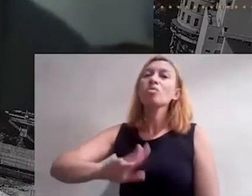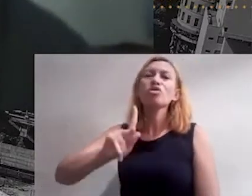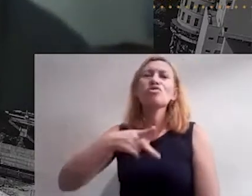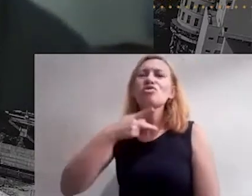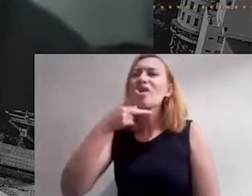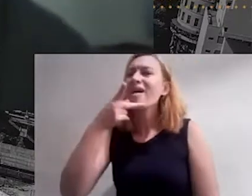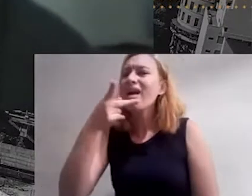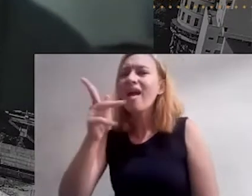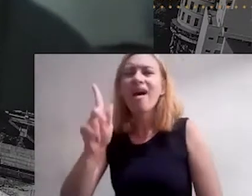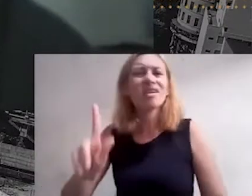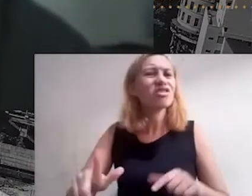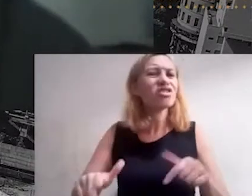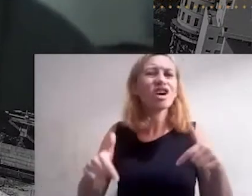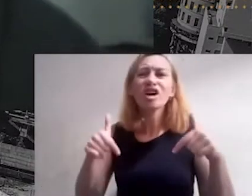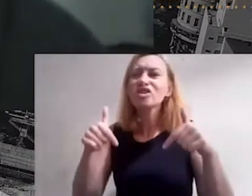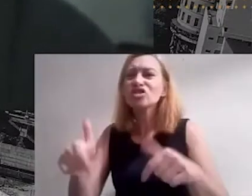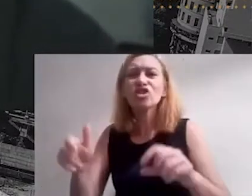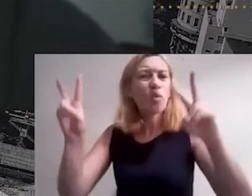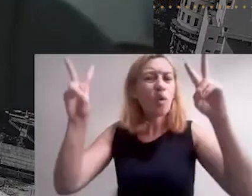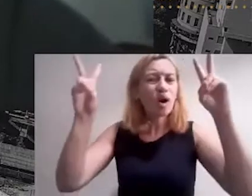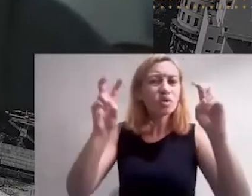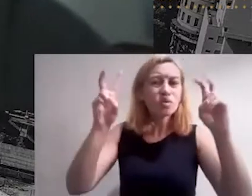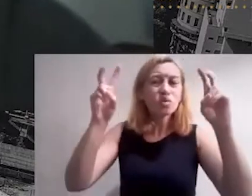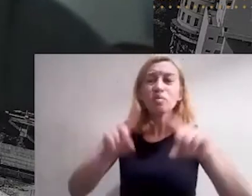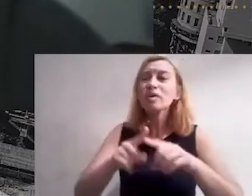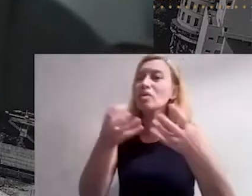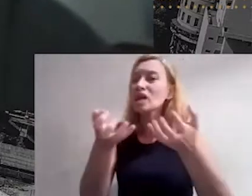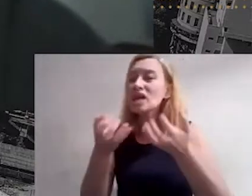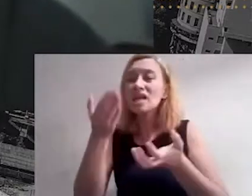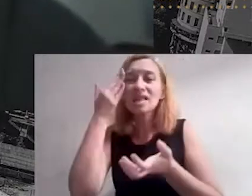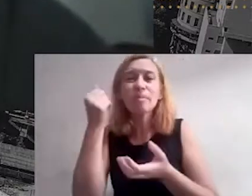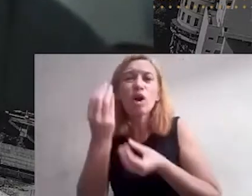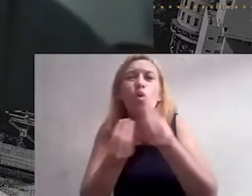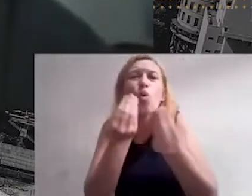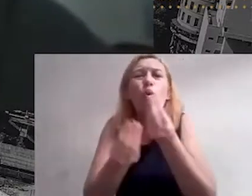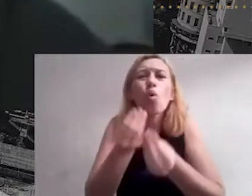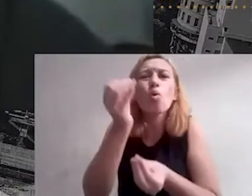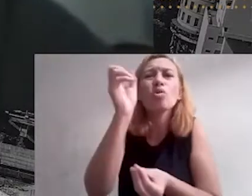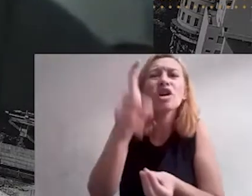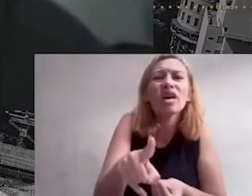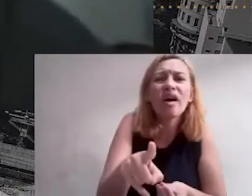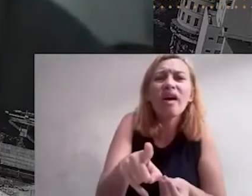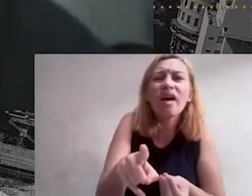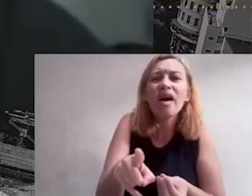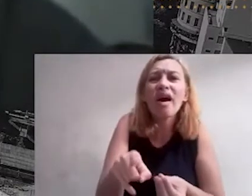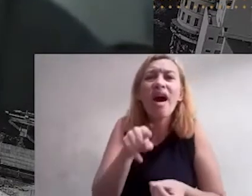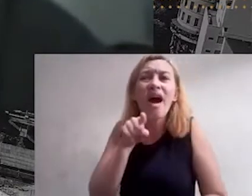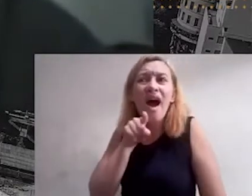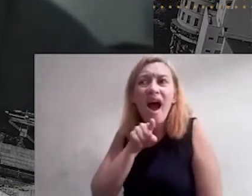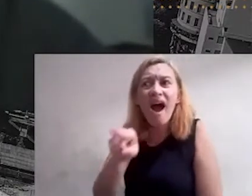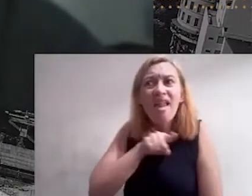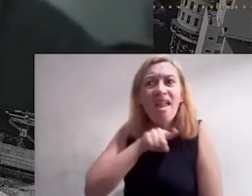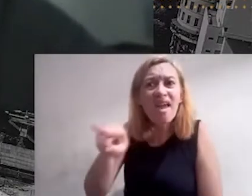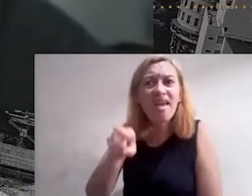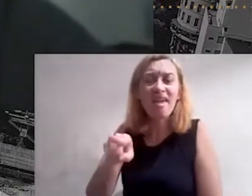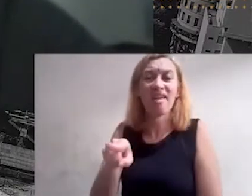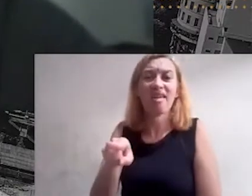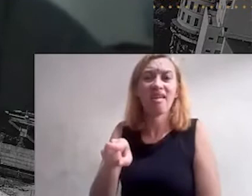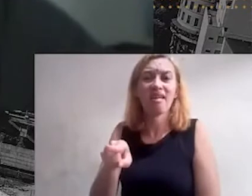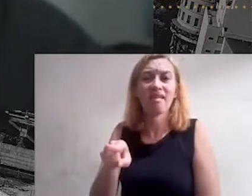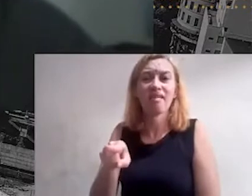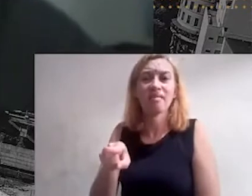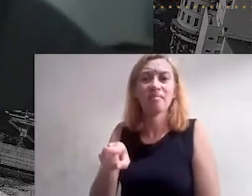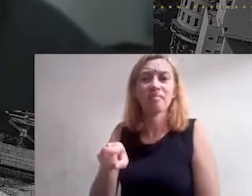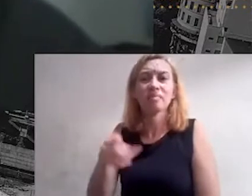com isso. Mas eu queria saber como que é ali na Amazônia,